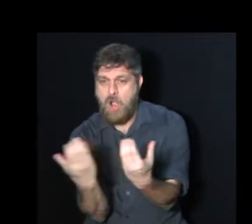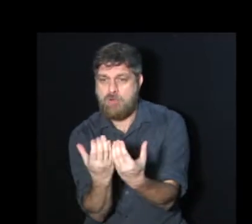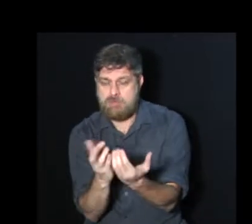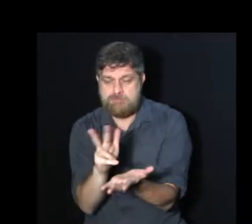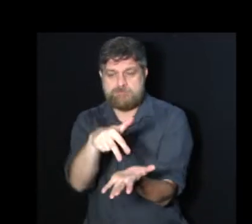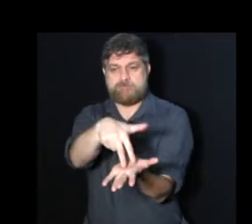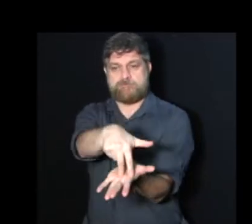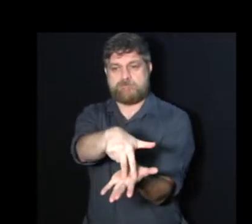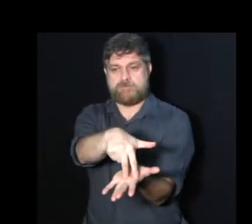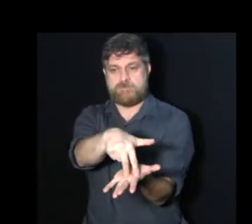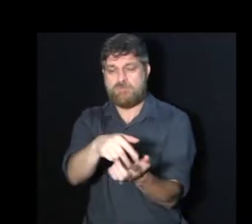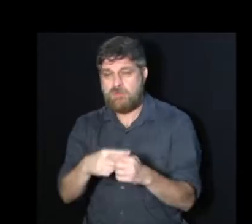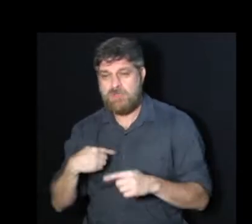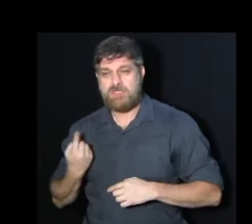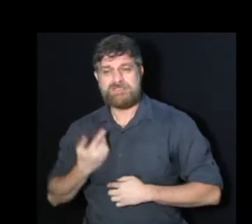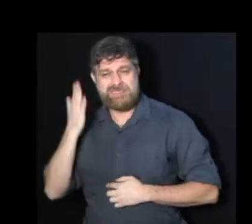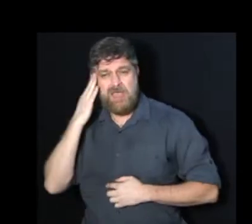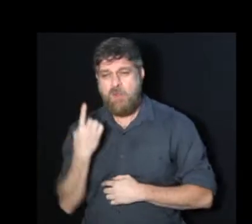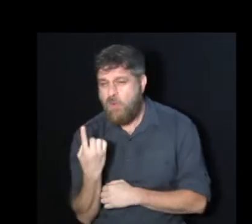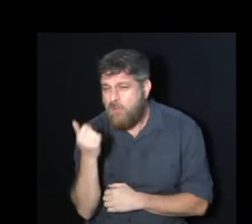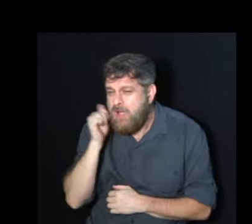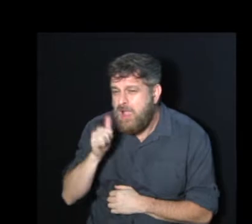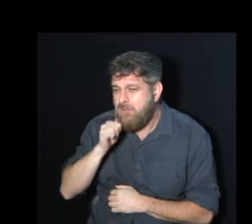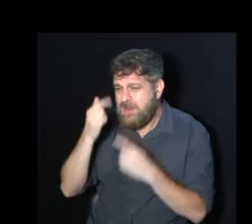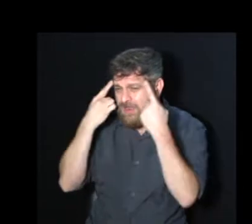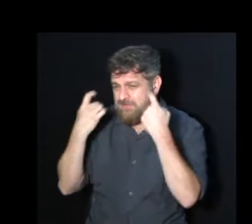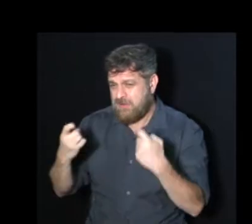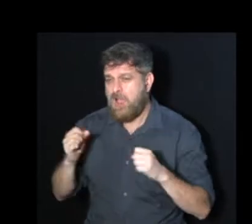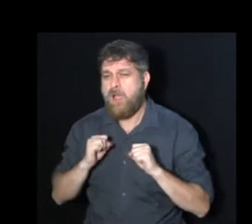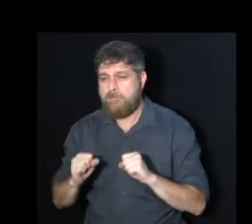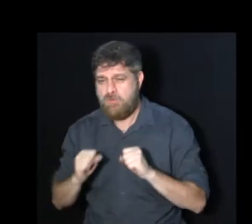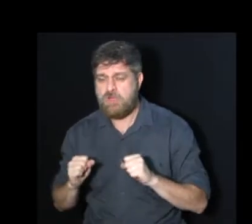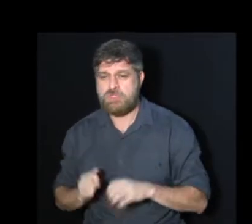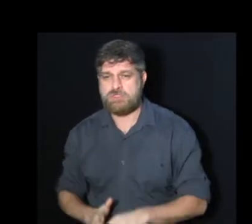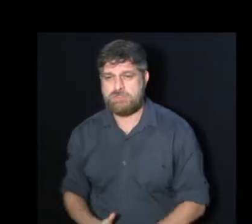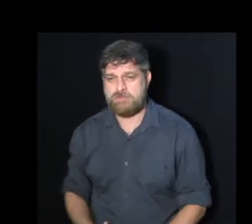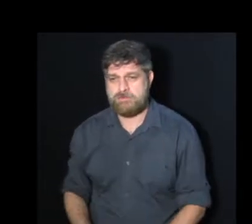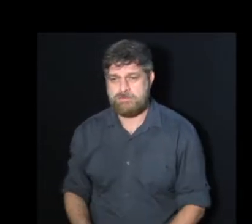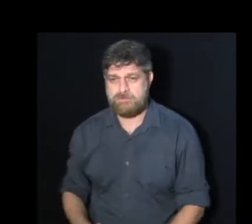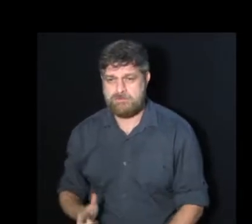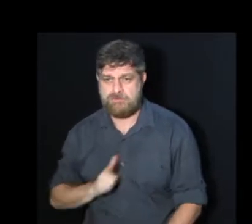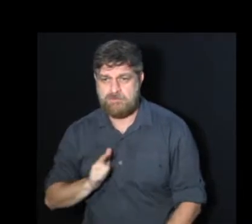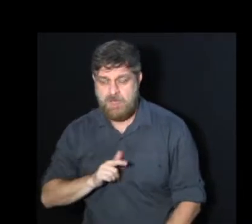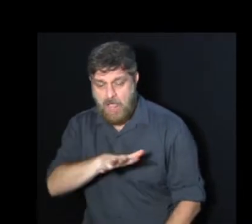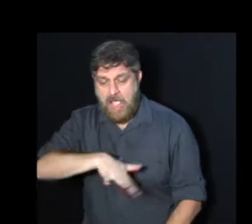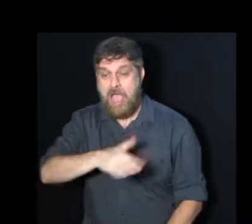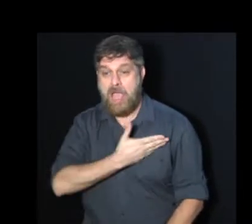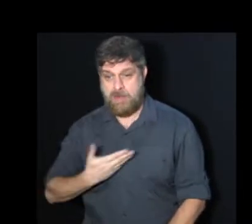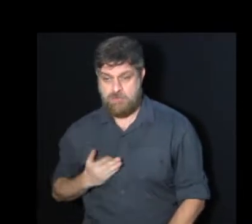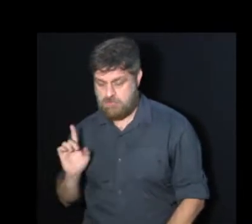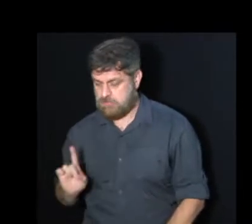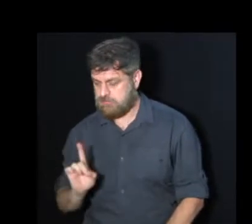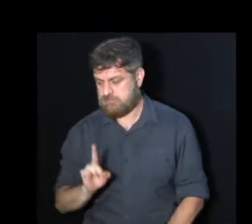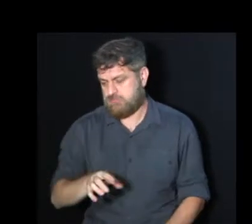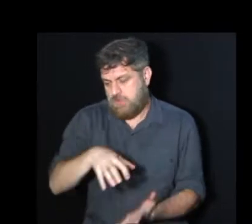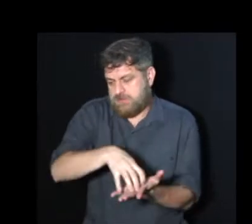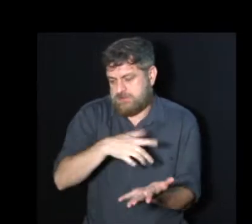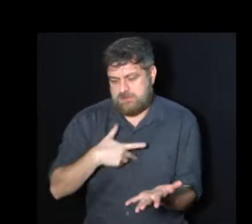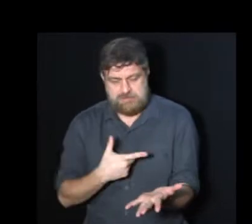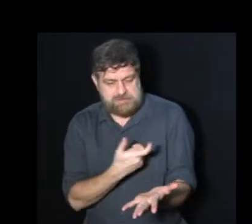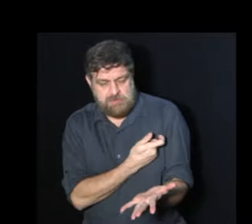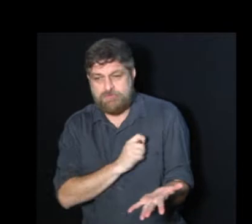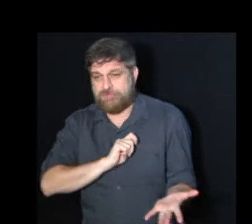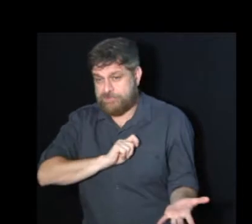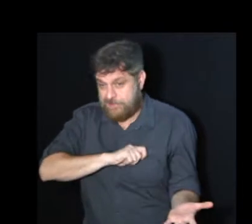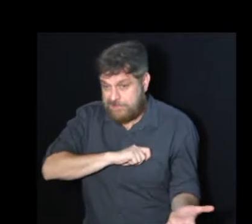sabe que uma mulher vítima de violência pode acessar os serviços públicos, serviços de saúde, delegacias